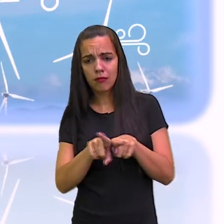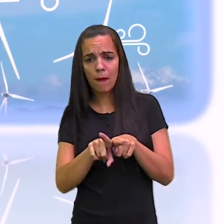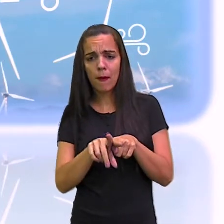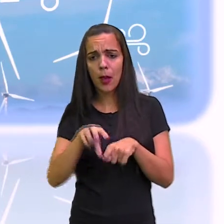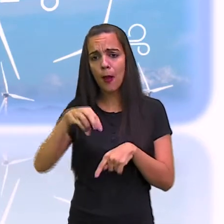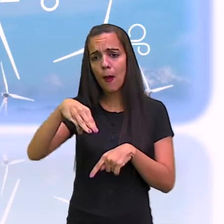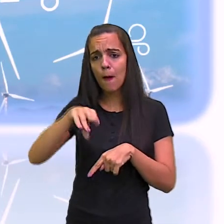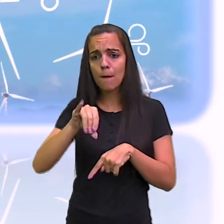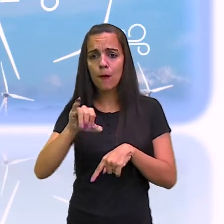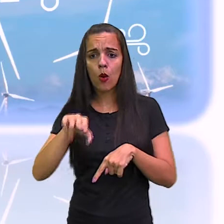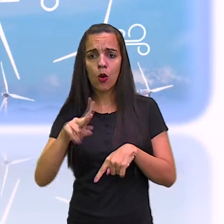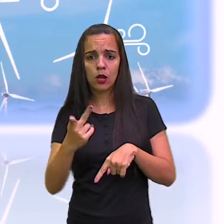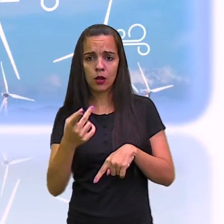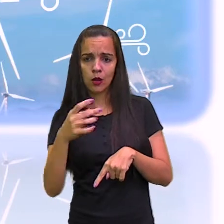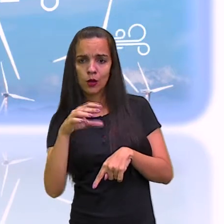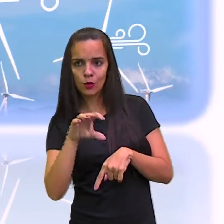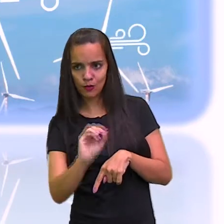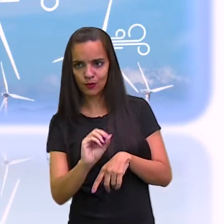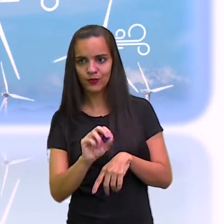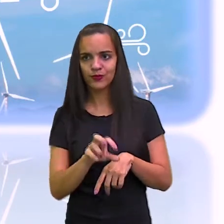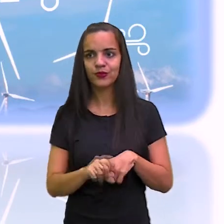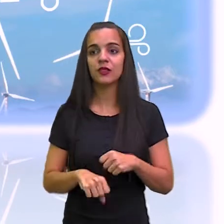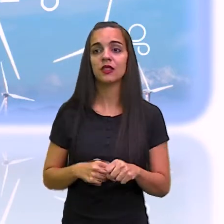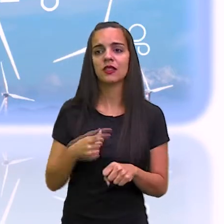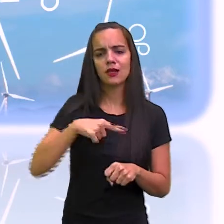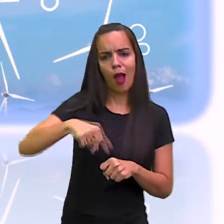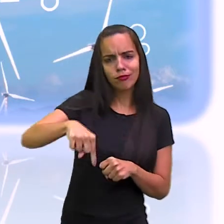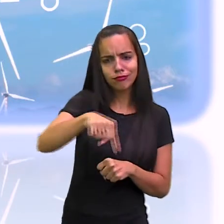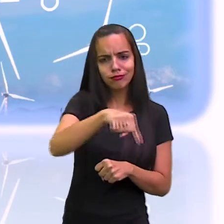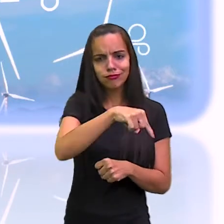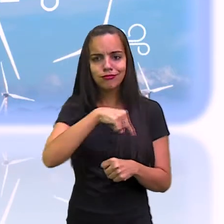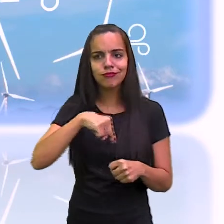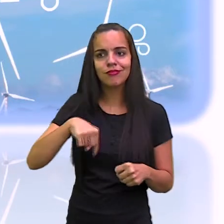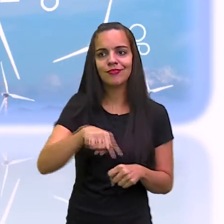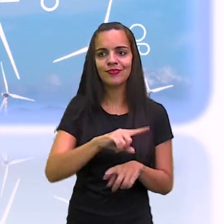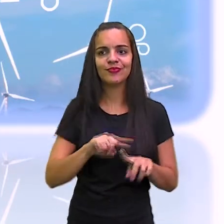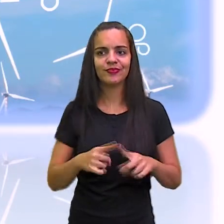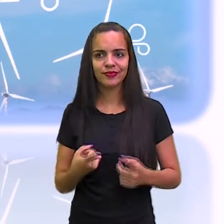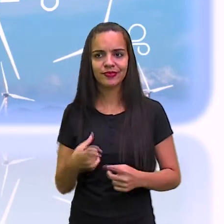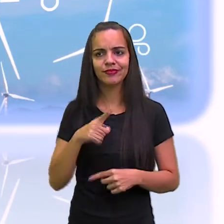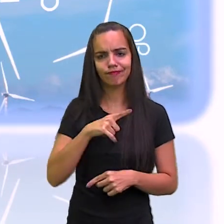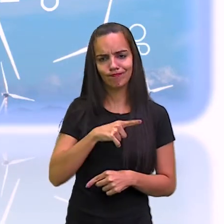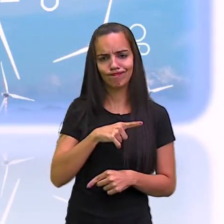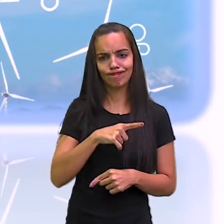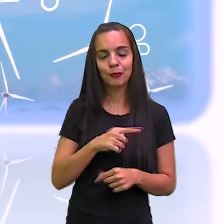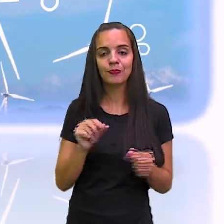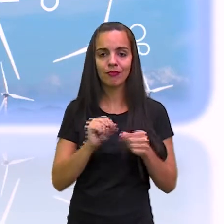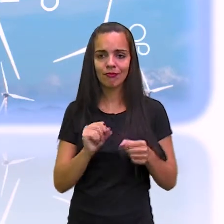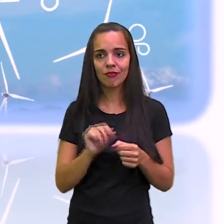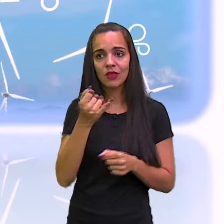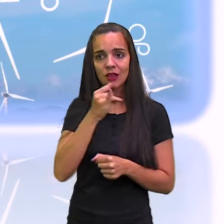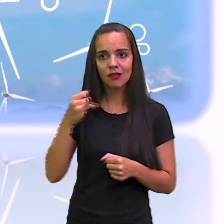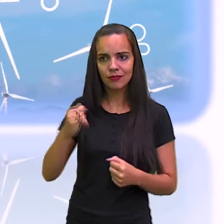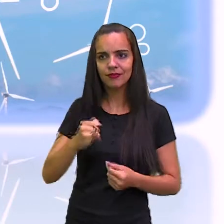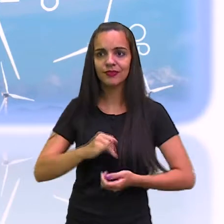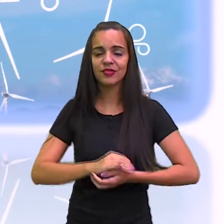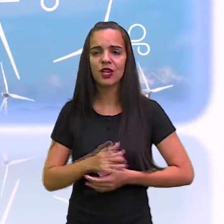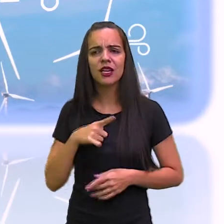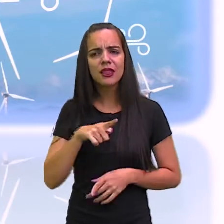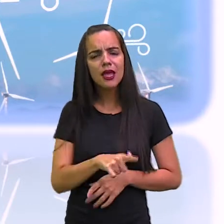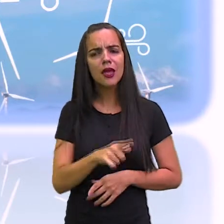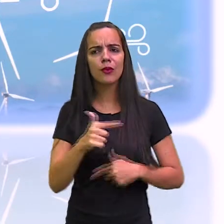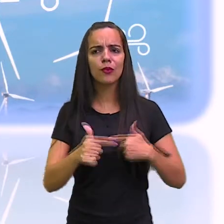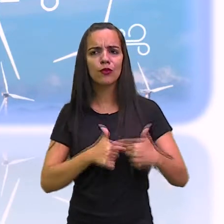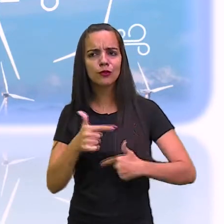As turbinas são instaladas em regiões onde há ventos chamados predominantes. Seu funcionamento